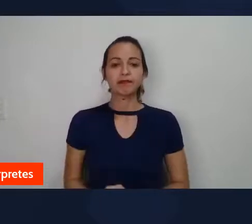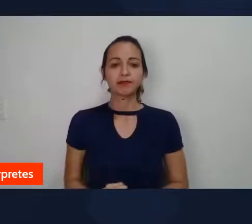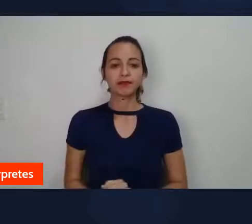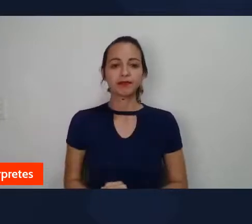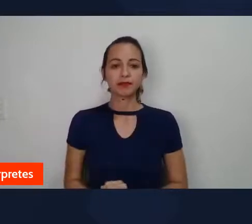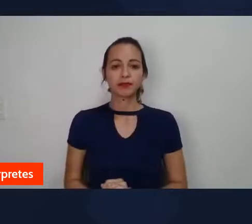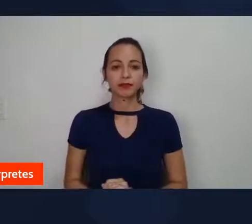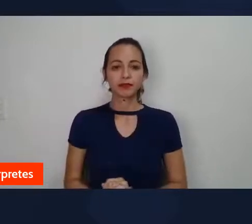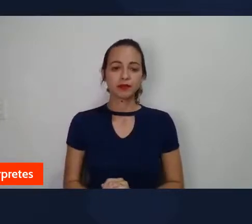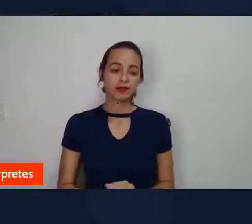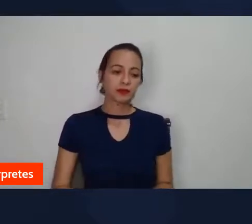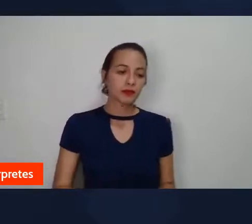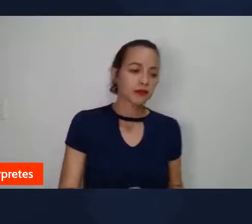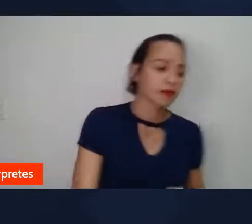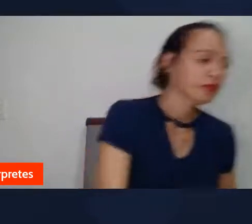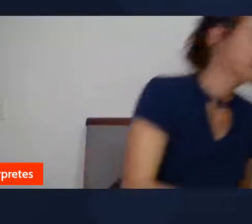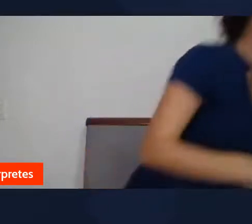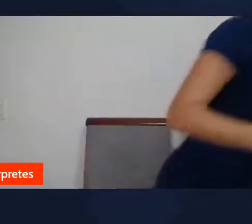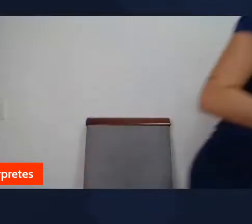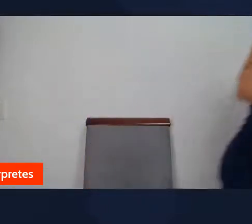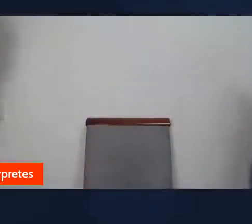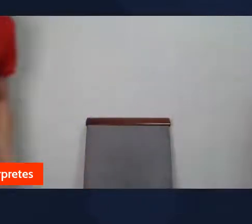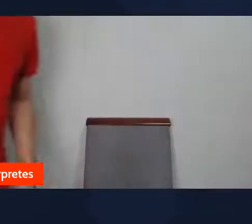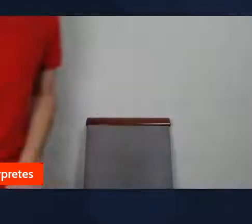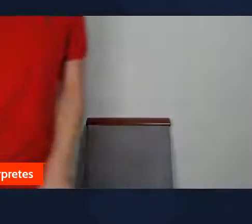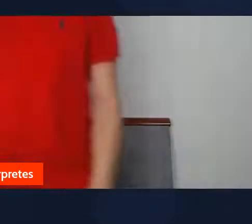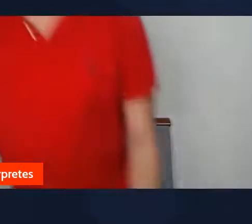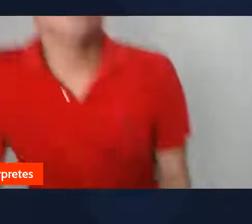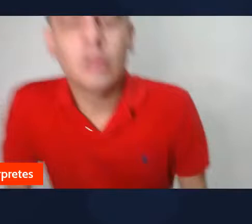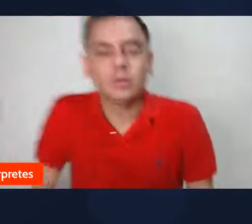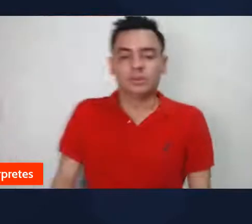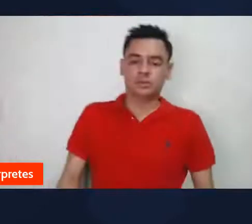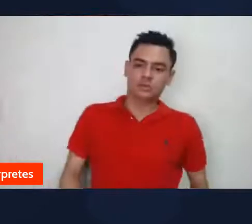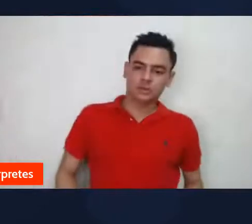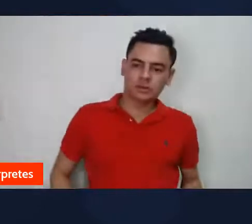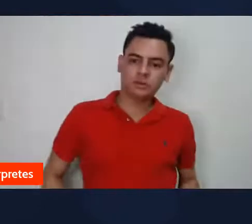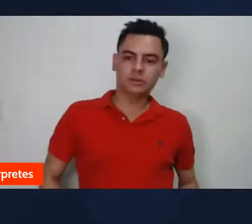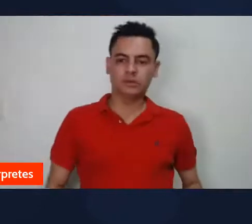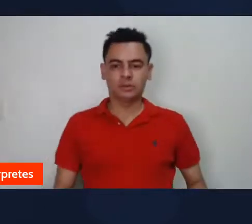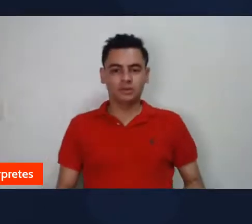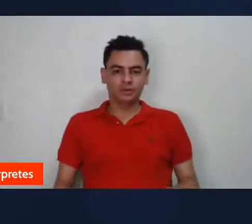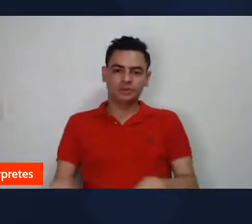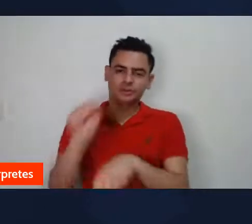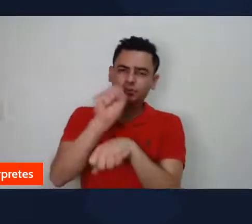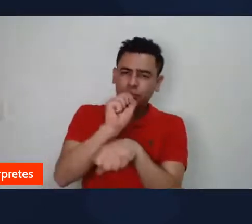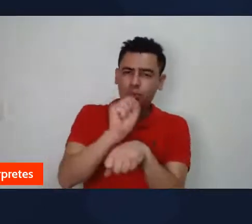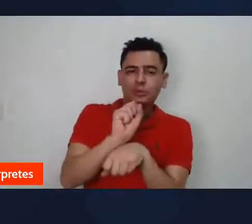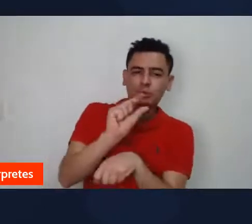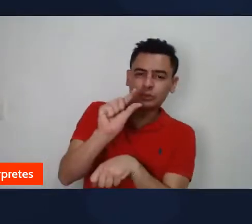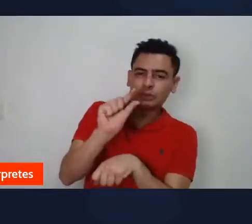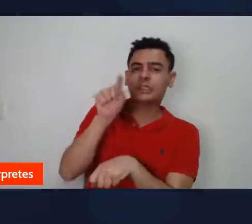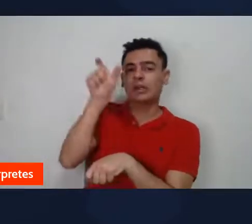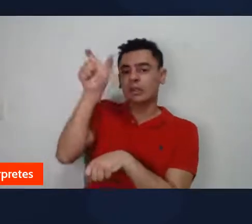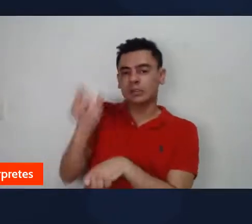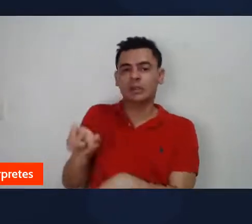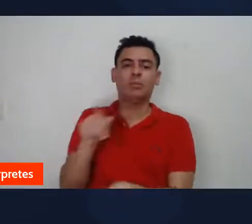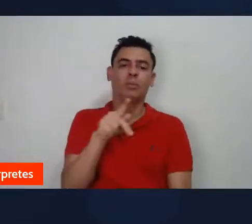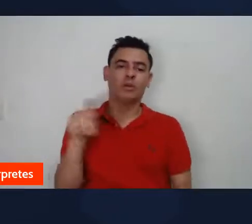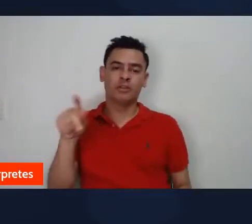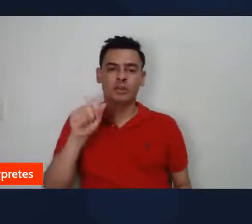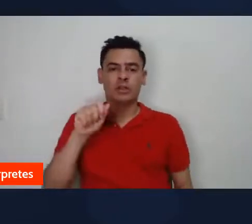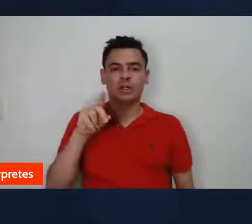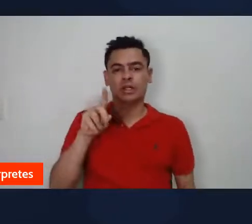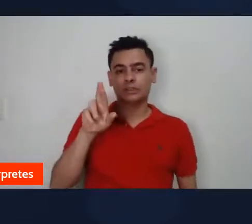vamos aguardar um pouquinho mais para ver se a professora Andréa Grijó retoma aqui para a